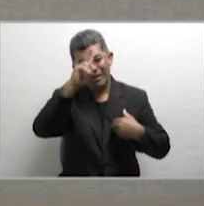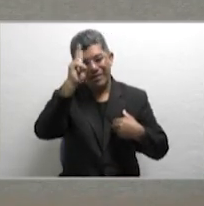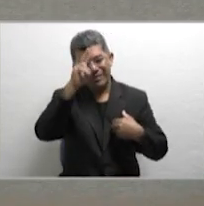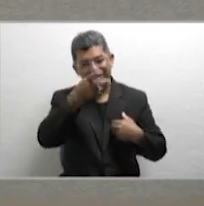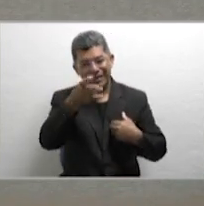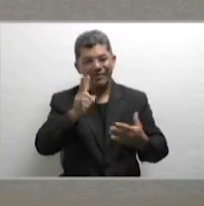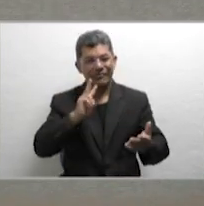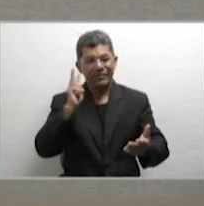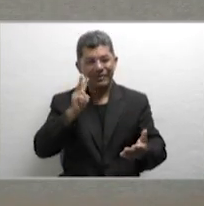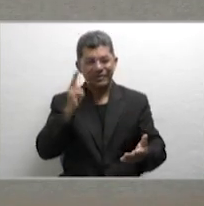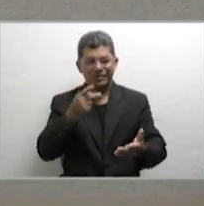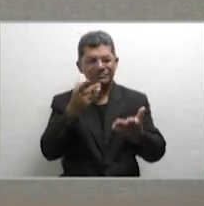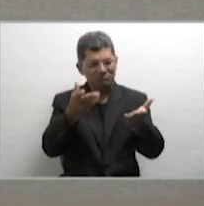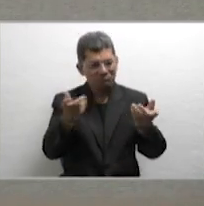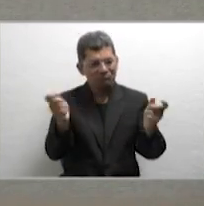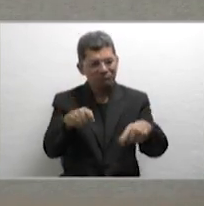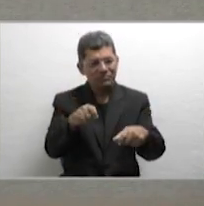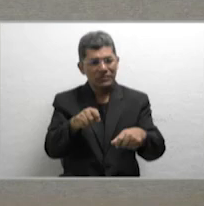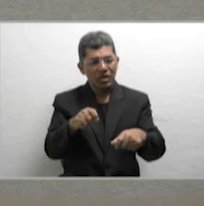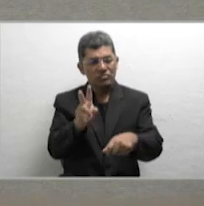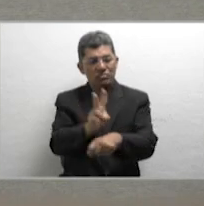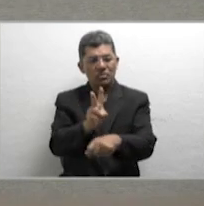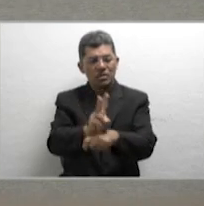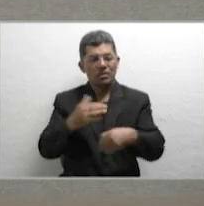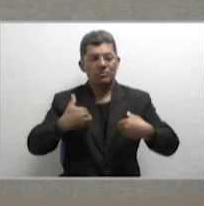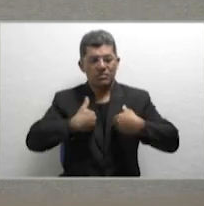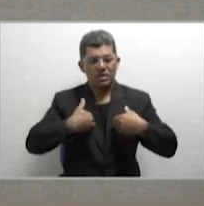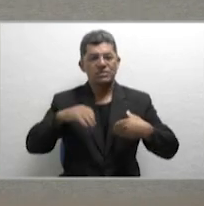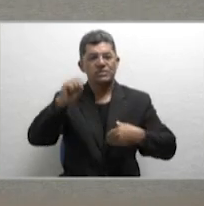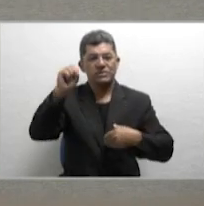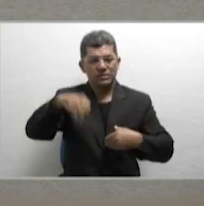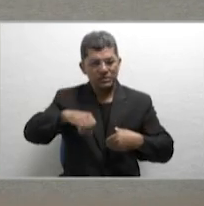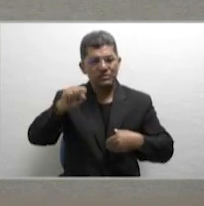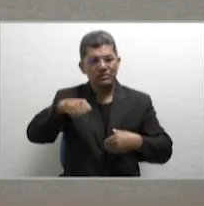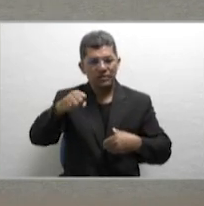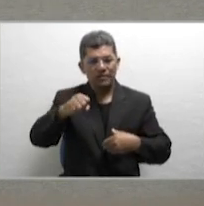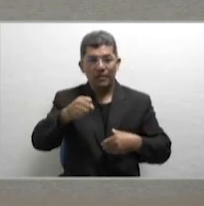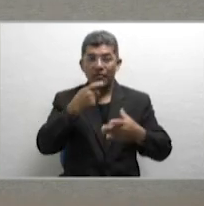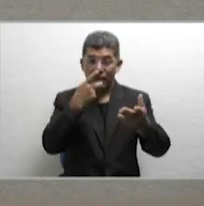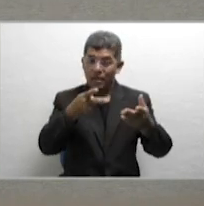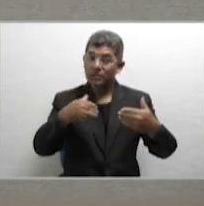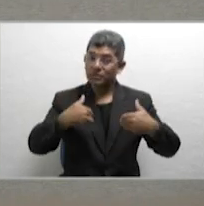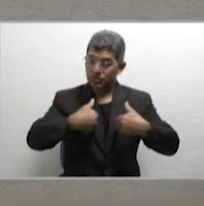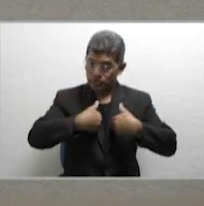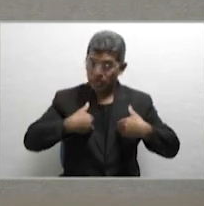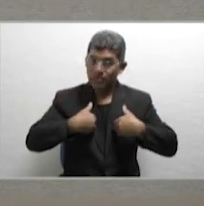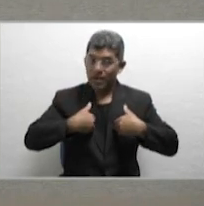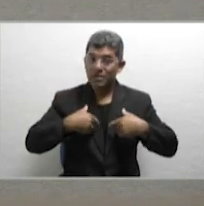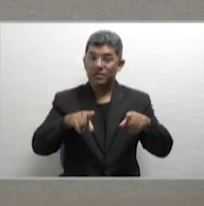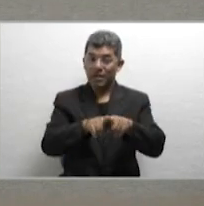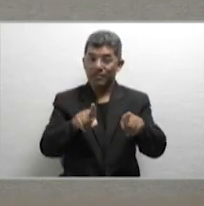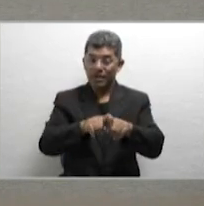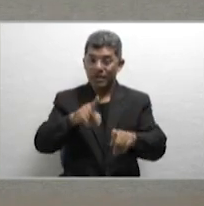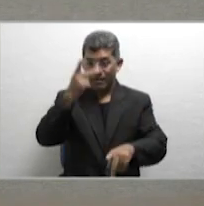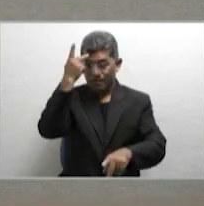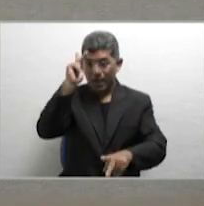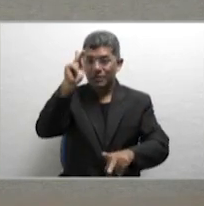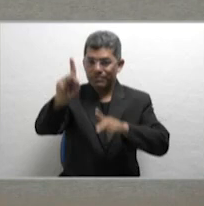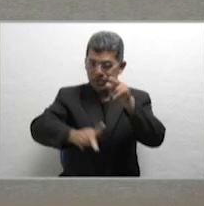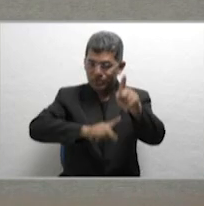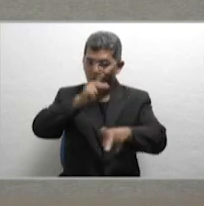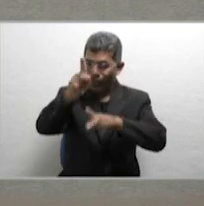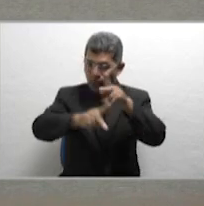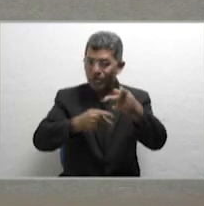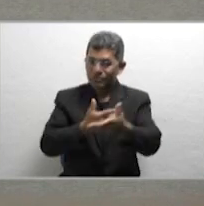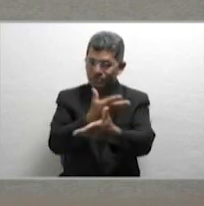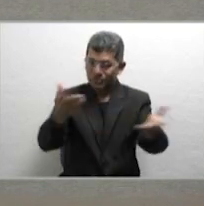era vereadora, ela dizia, eu sou protetora dos animais. E eu dizia, você é protetora dos animais e das pessoas. Lembra, Joana?